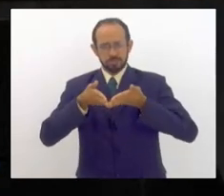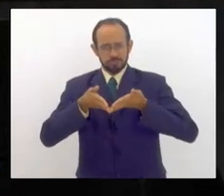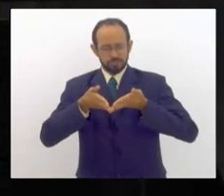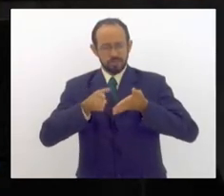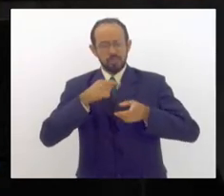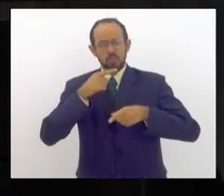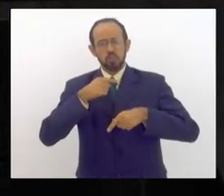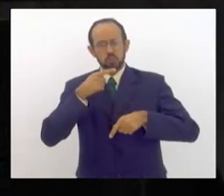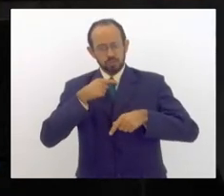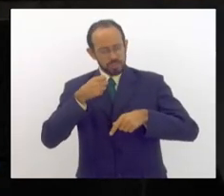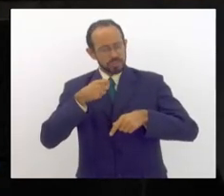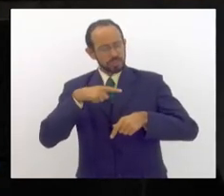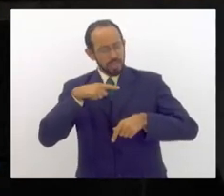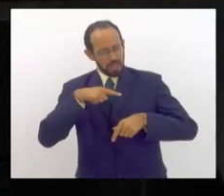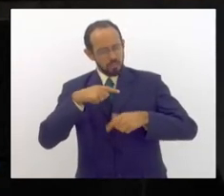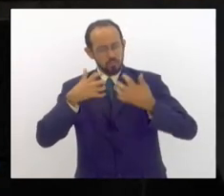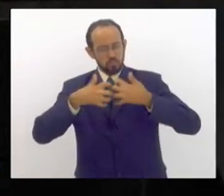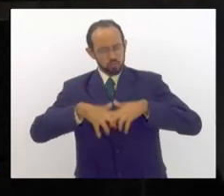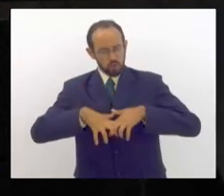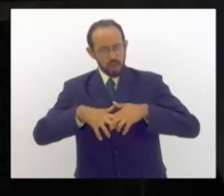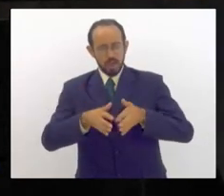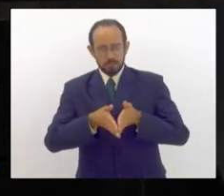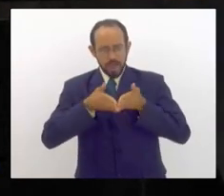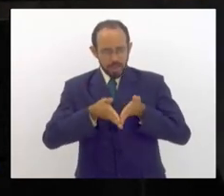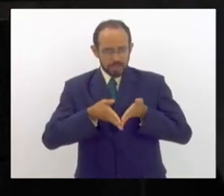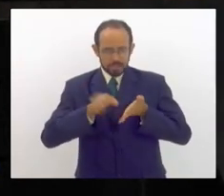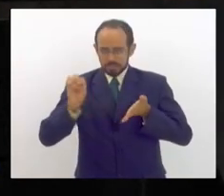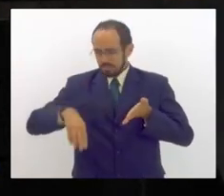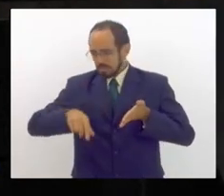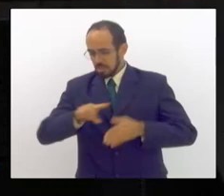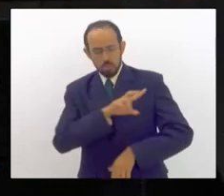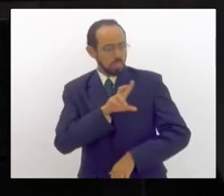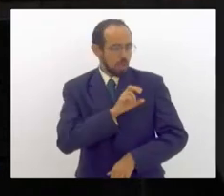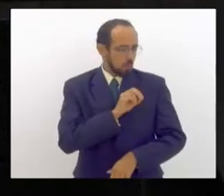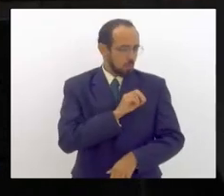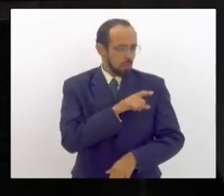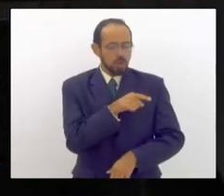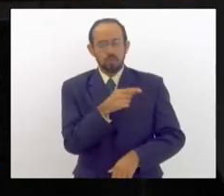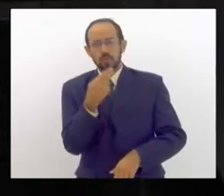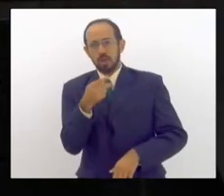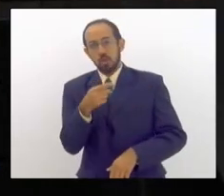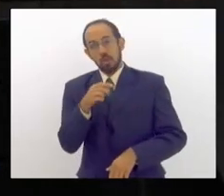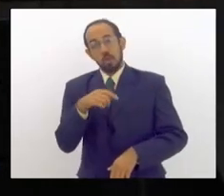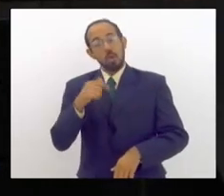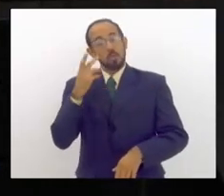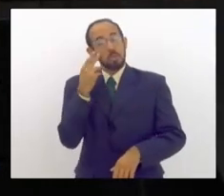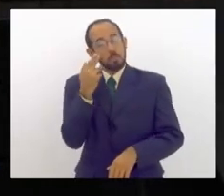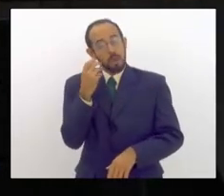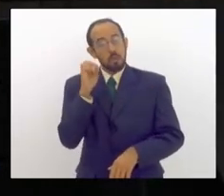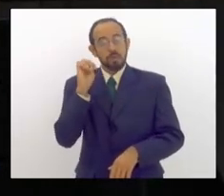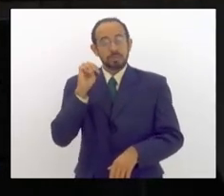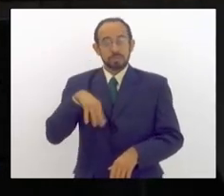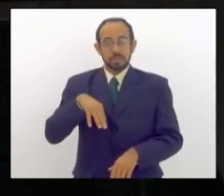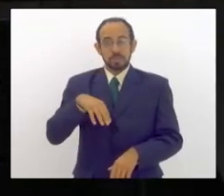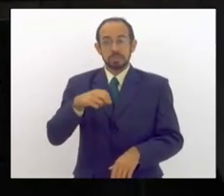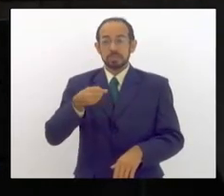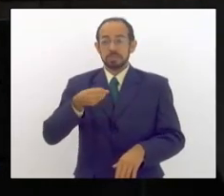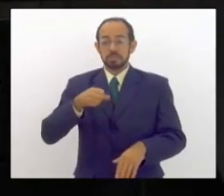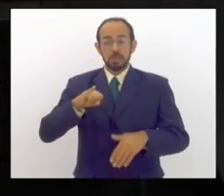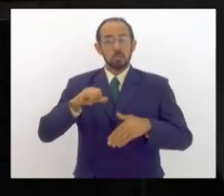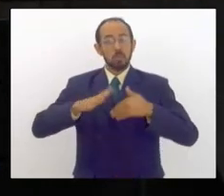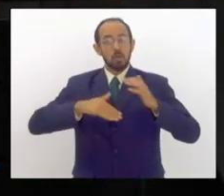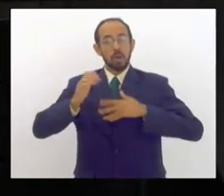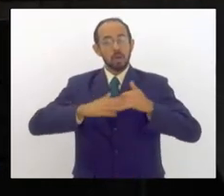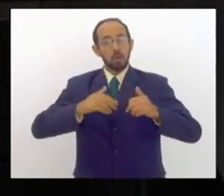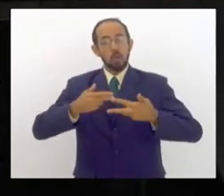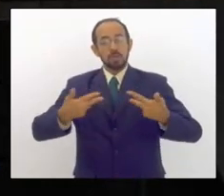teria barca, se funcionaria ou não. E o governador respondeu: a tendência é ter, qualquer coisa eu vou ligar para eles.